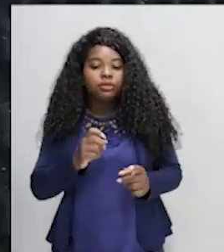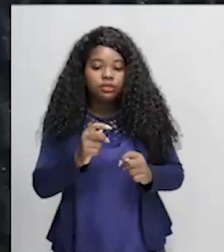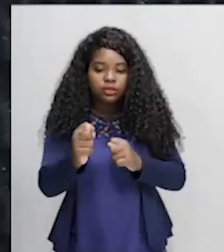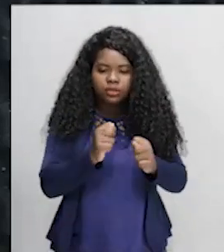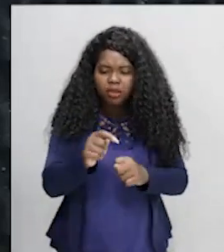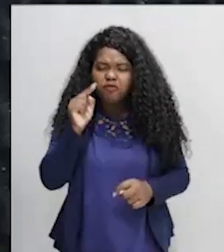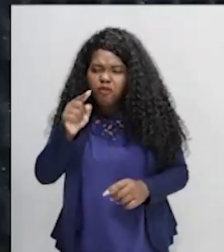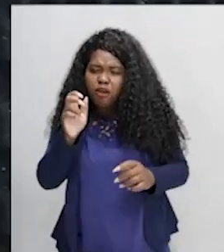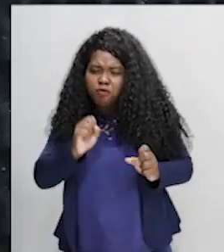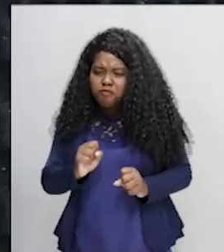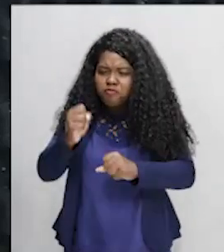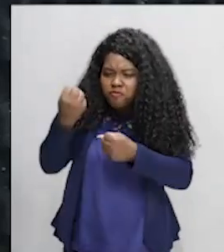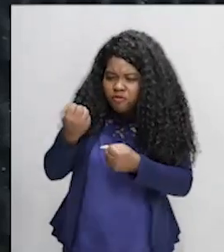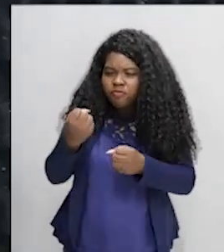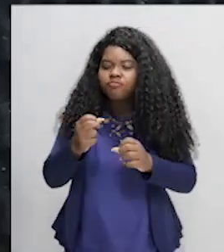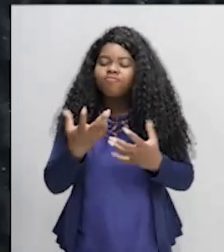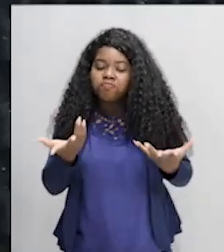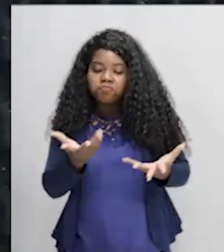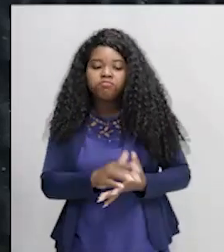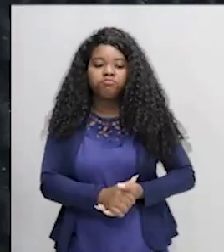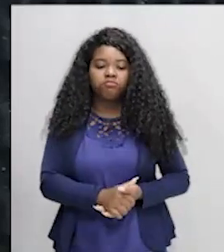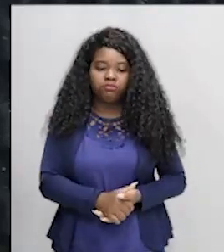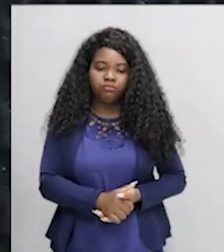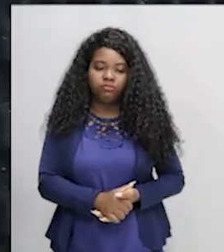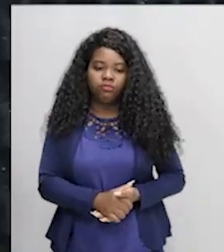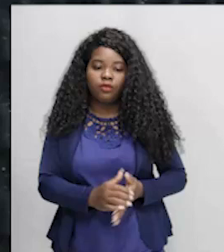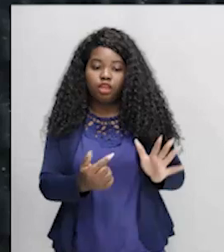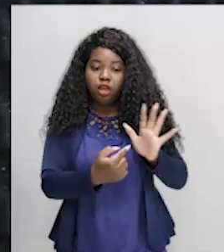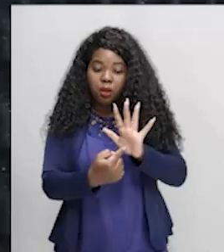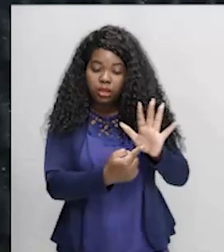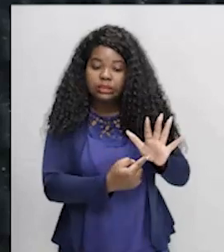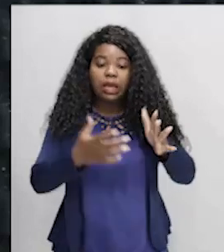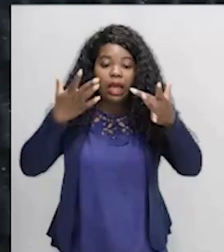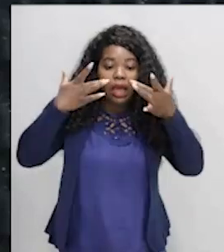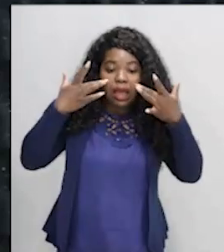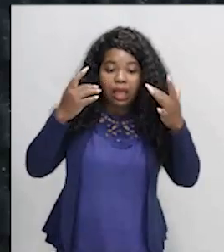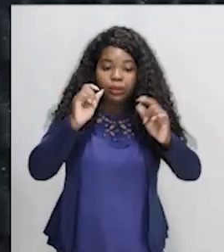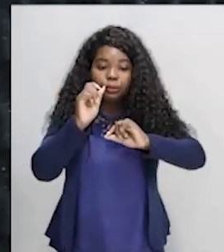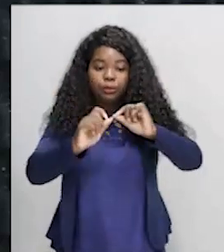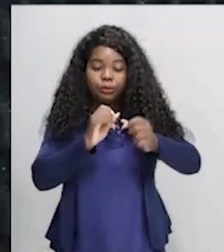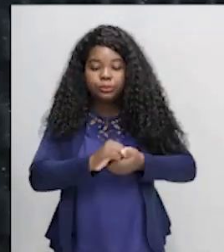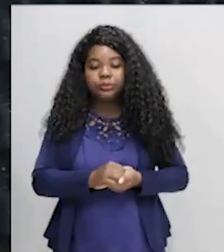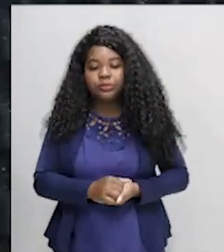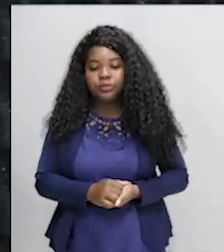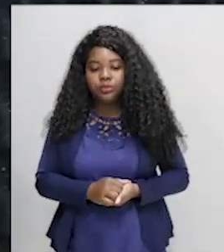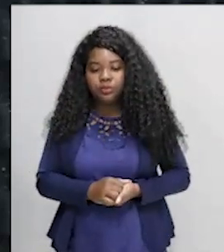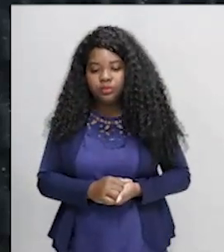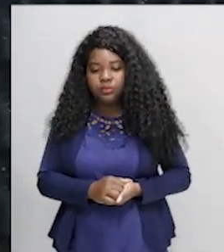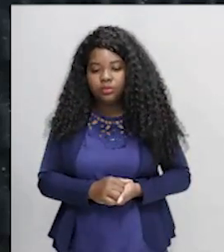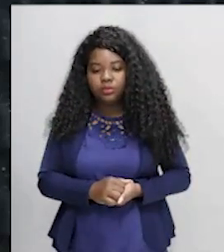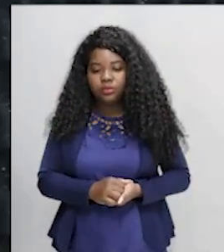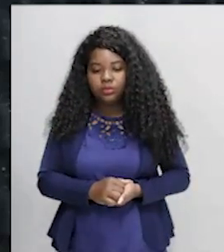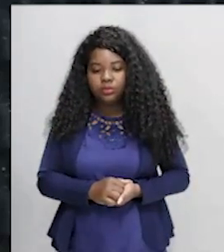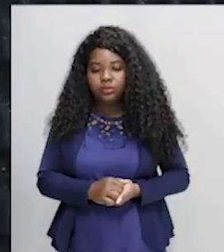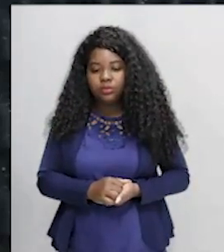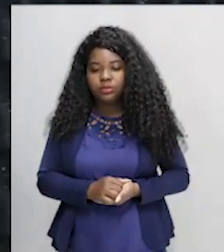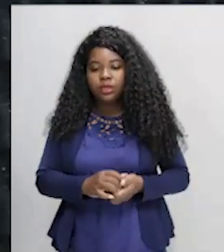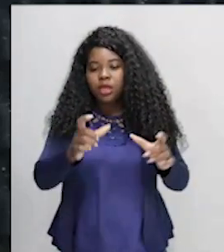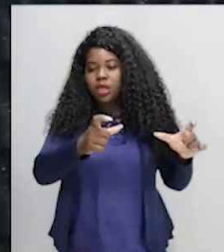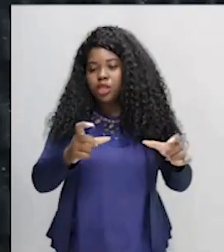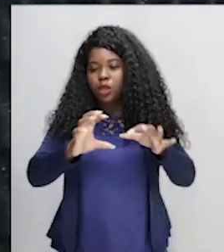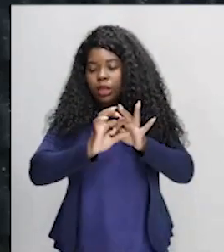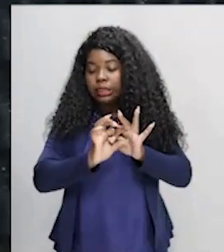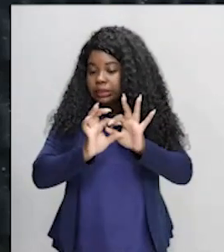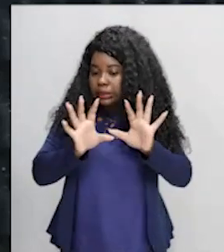é força a ser explorado. Então, as apresentações, nesse caso, saem também do teatro e passam a ser em locais abertos